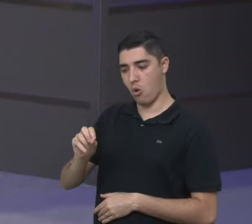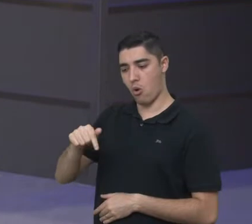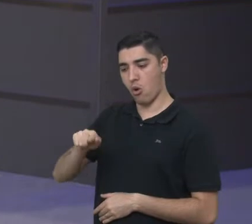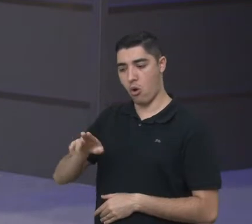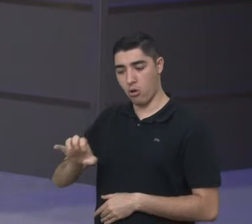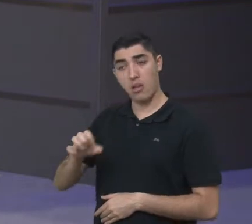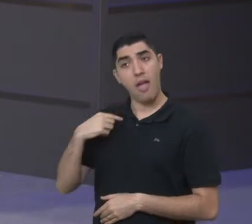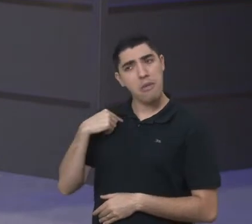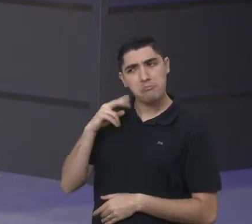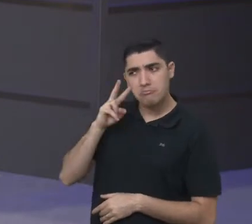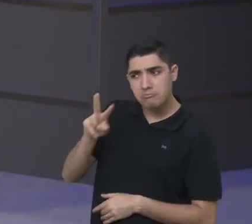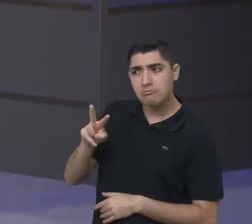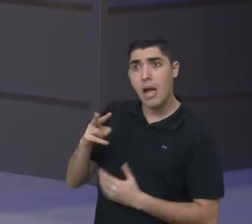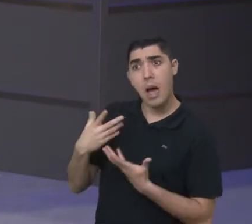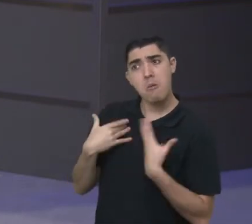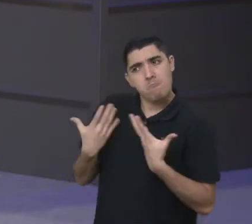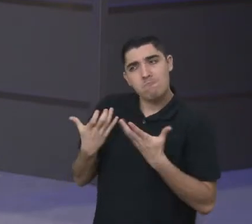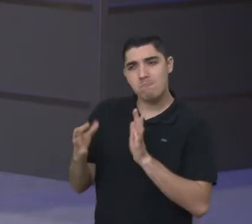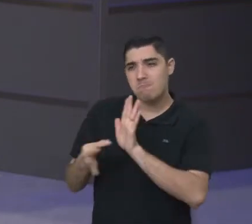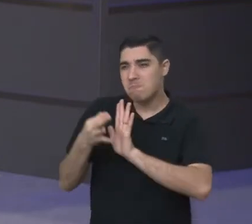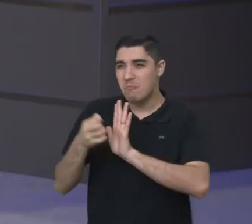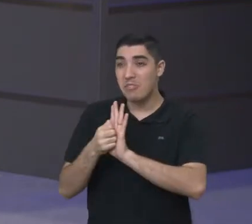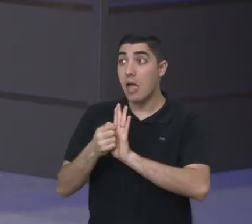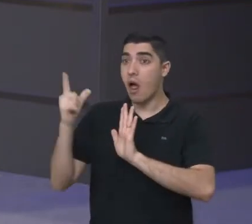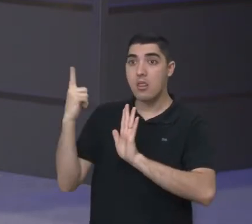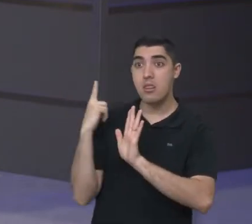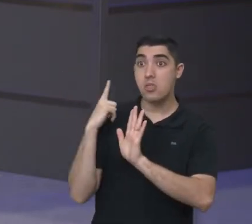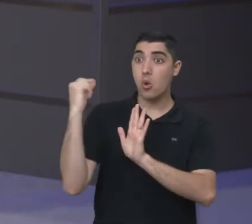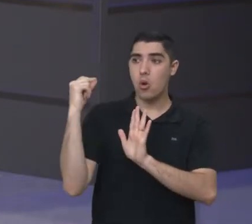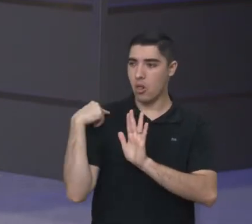vou me inscrever e eu fui selecionada.